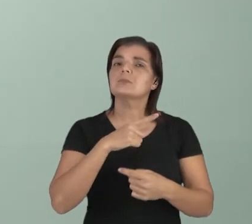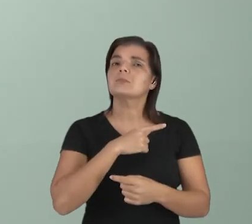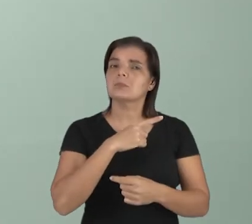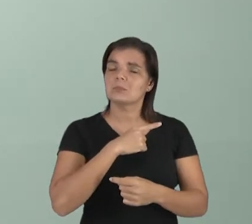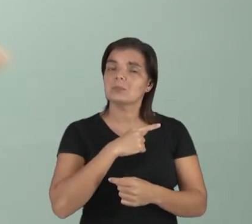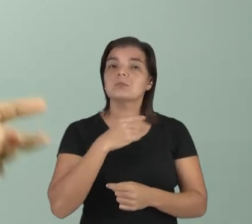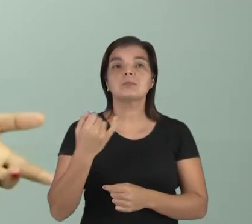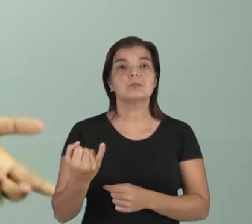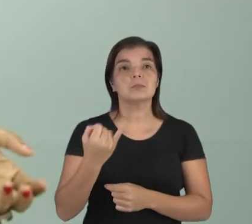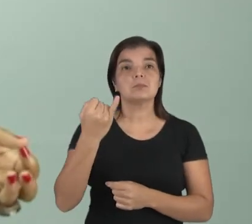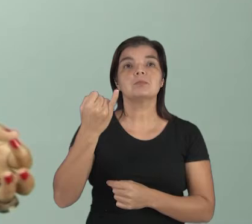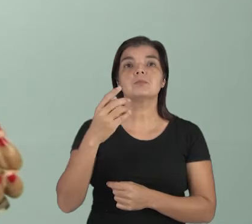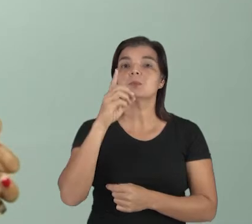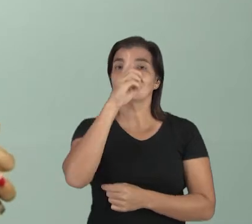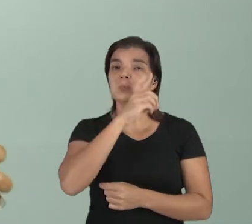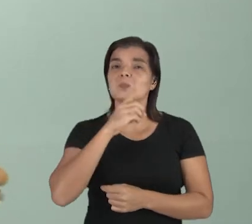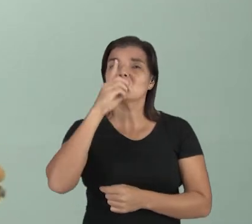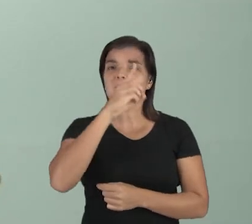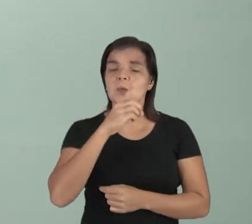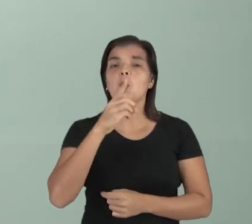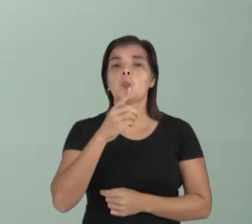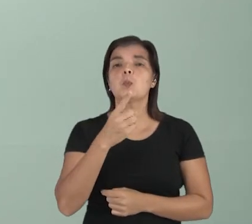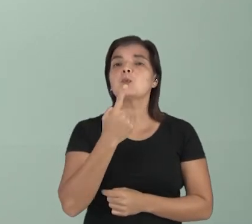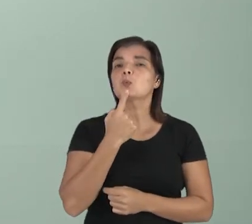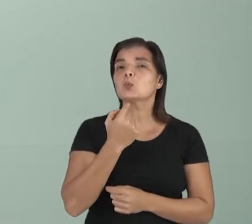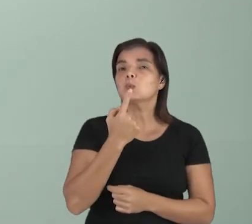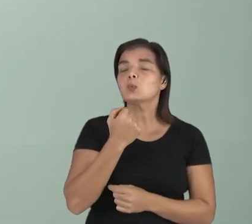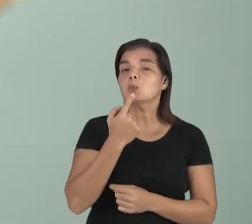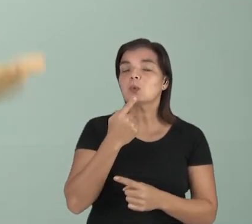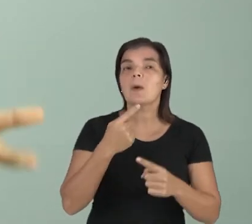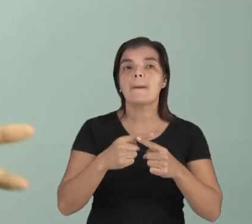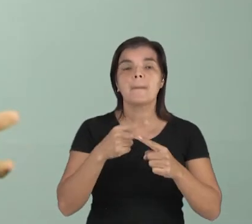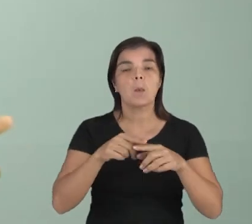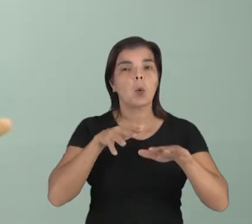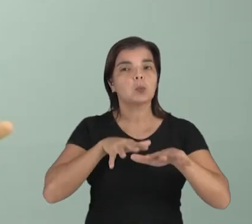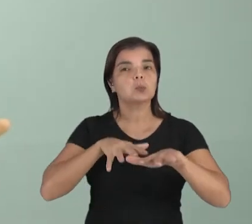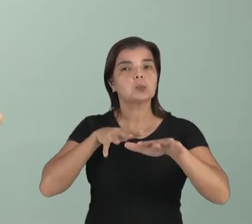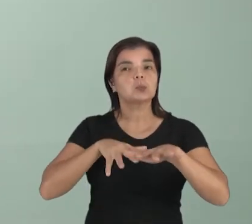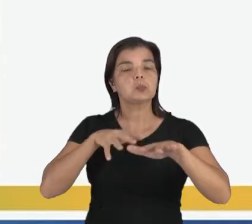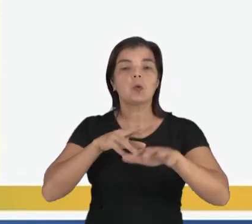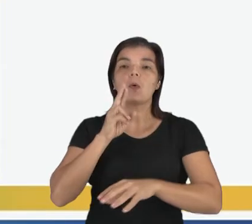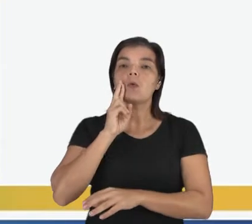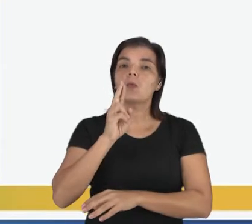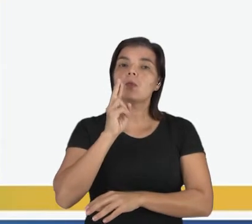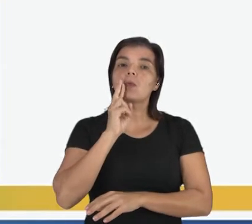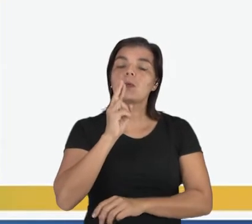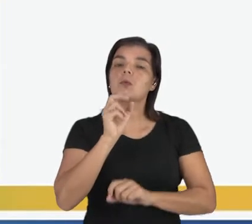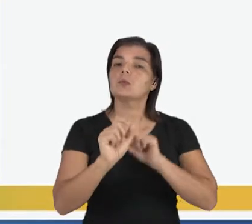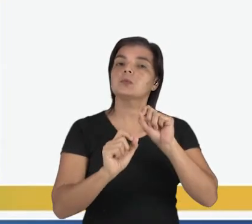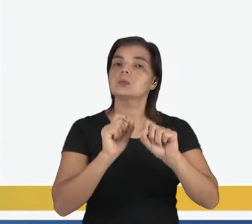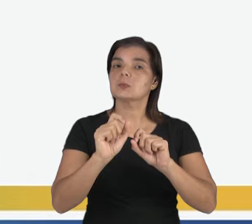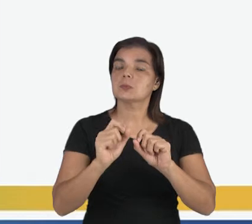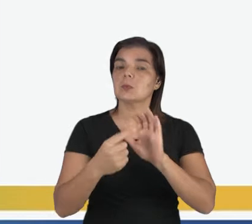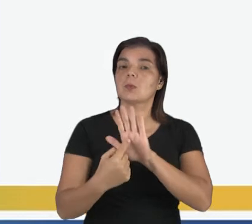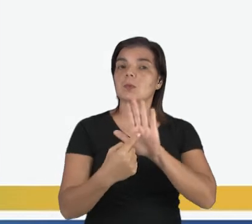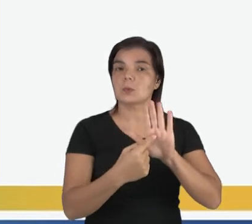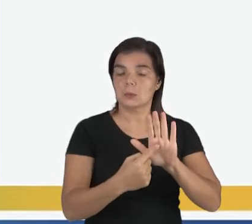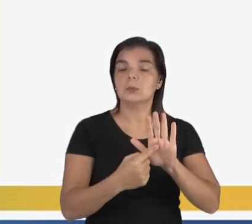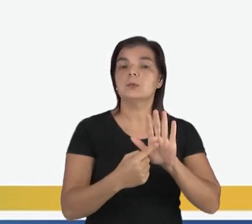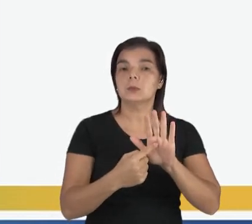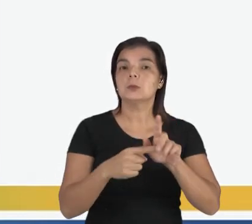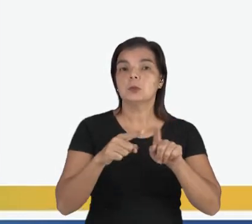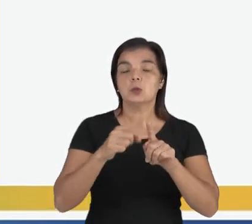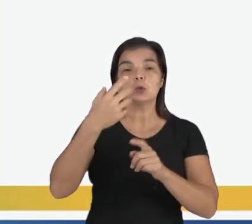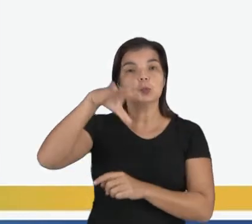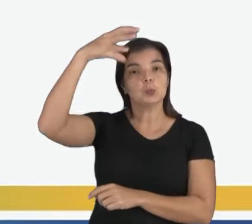tem um muito importante que é o Domingo Sangrento, né? Uma passeata onde manifestantes vão para frente do